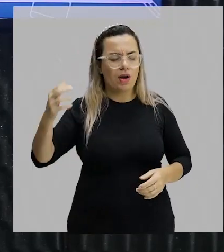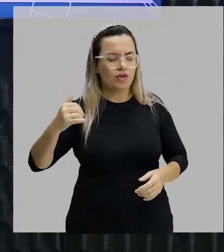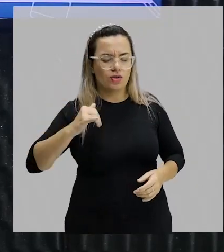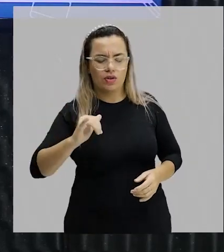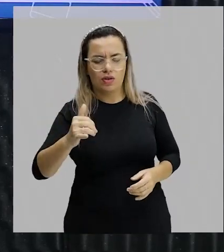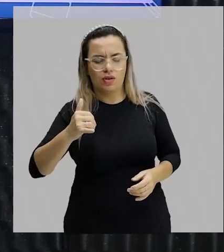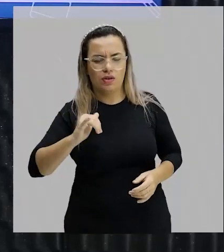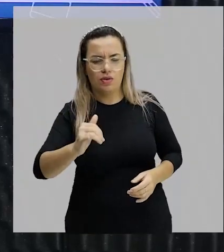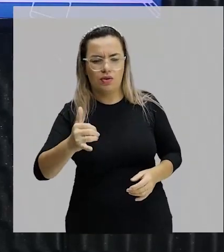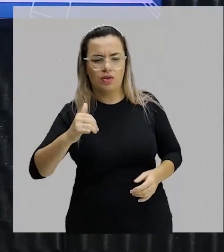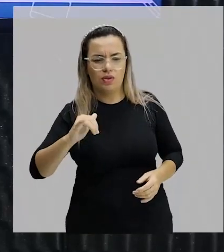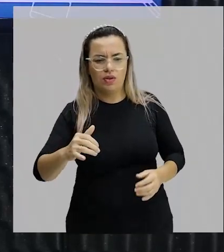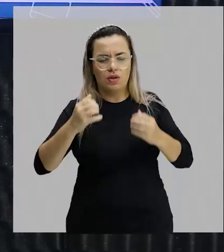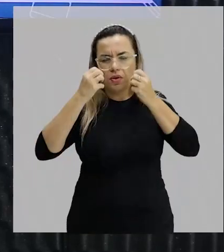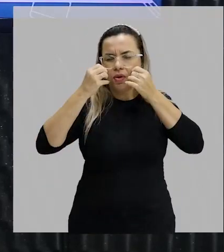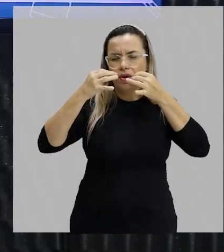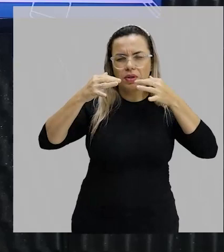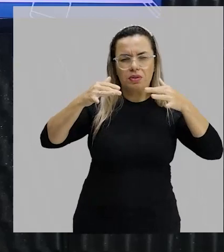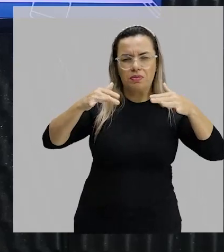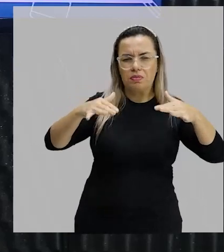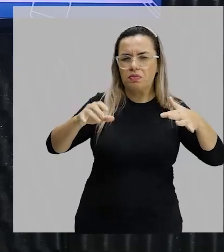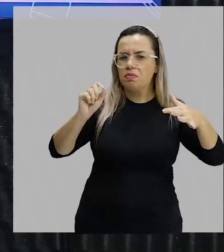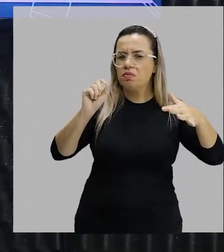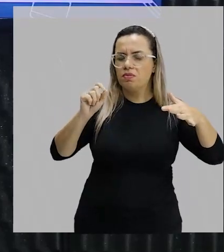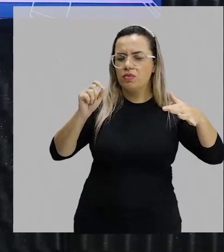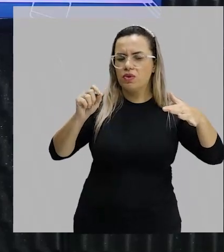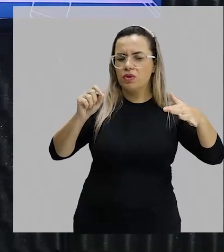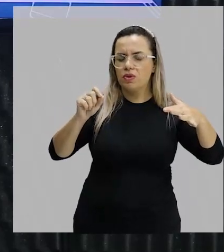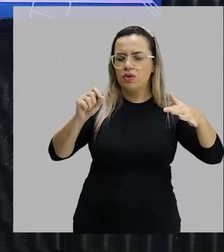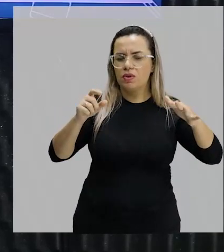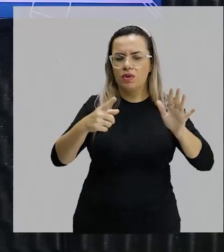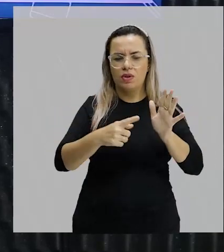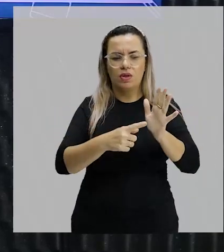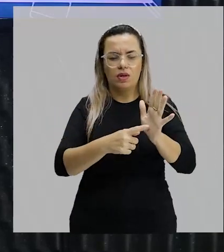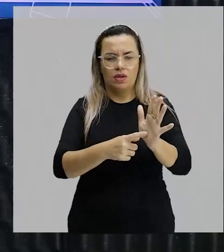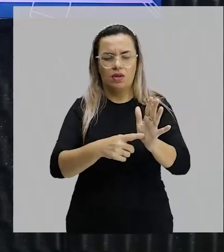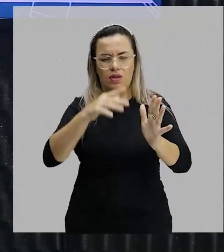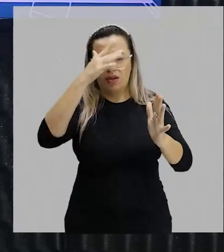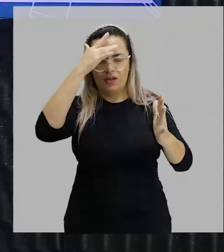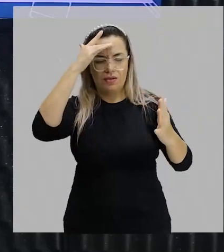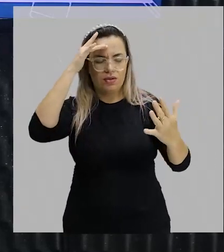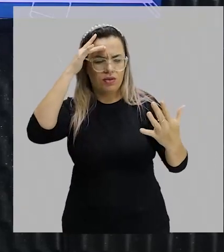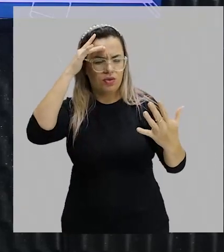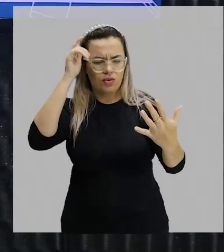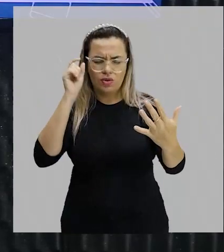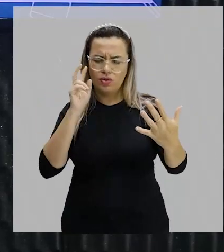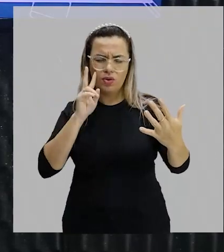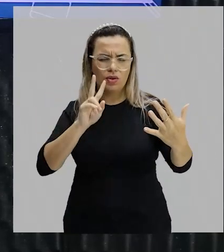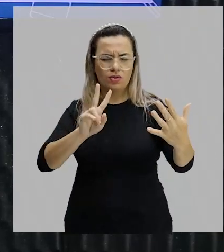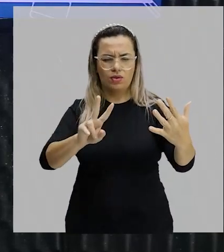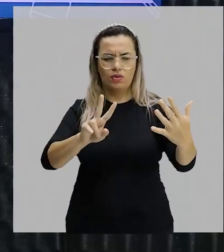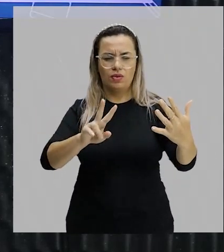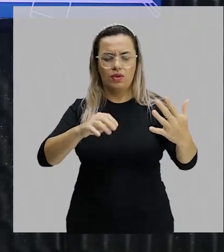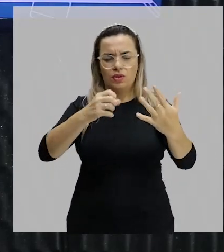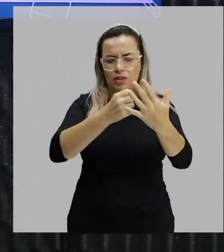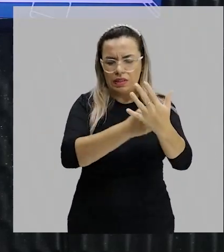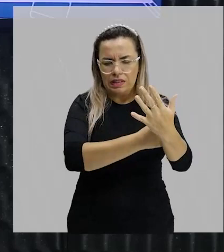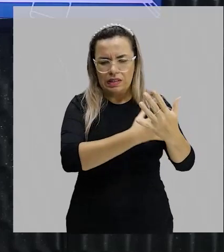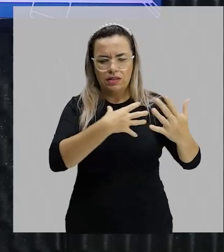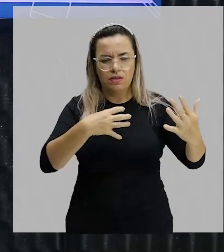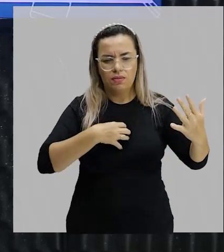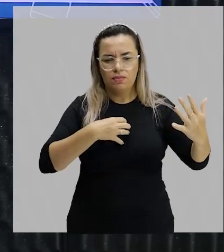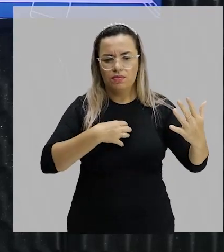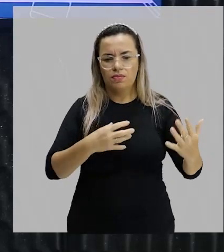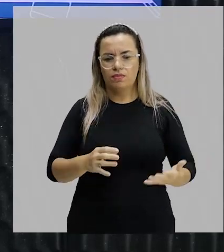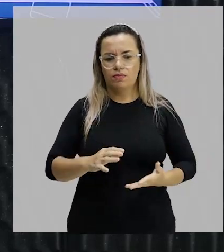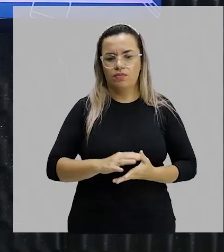vai ser contada, a dramaturgia vai ser estabelecida para que as pessoas tenham reações diferentes. A iluminação, cuja função